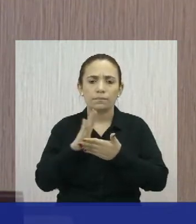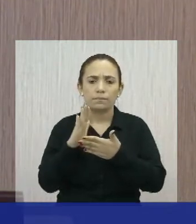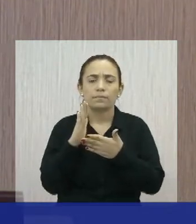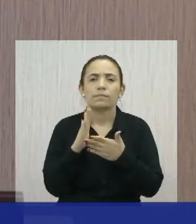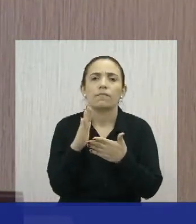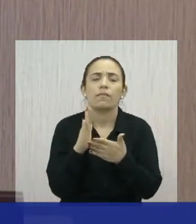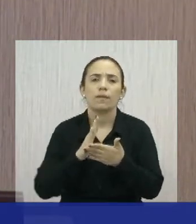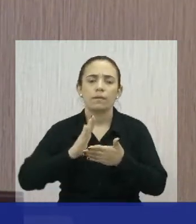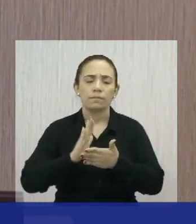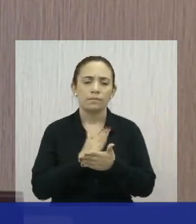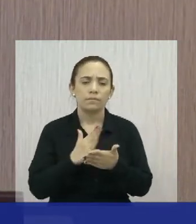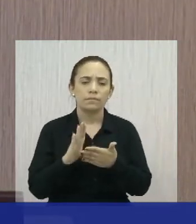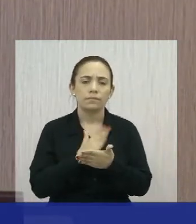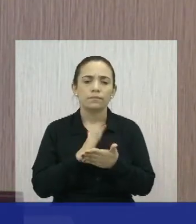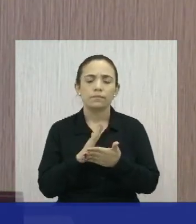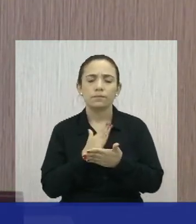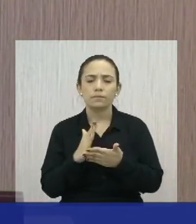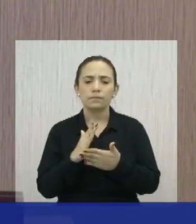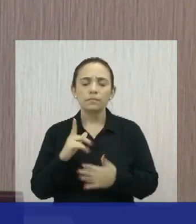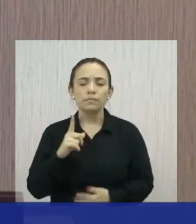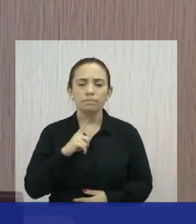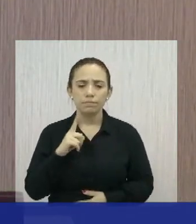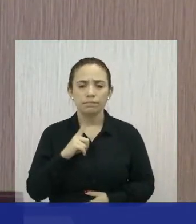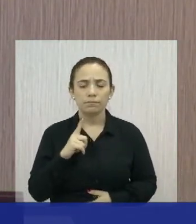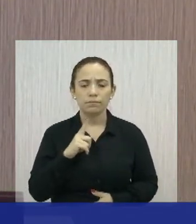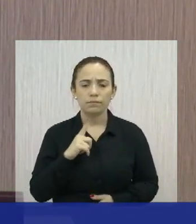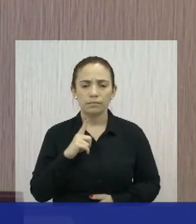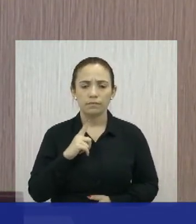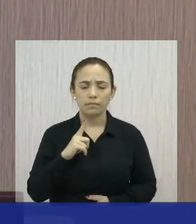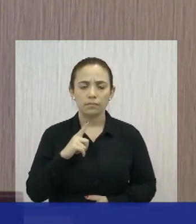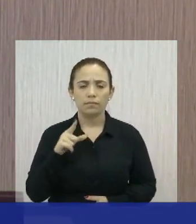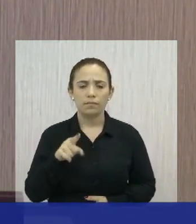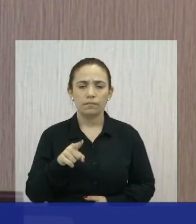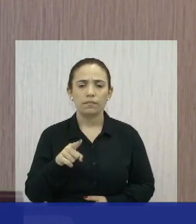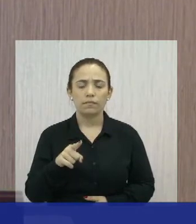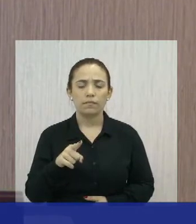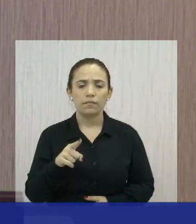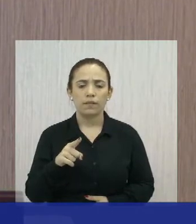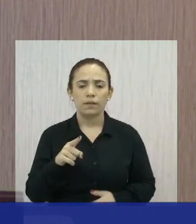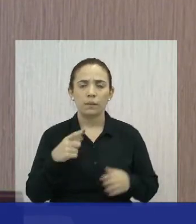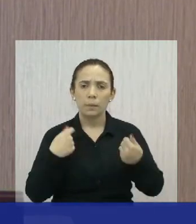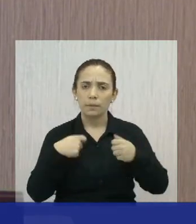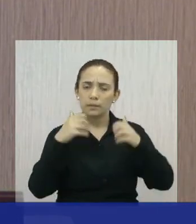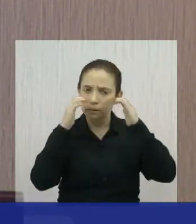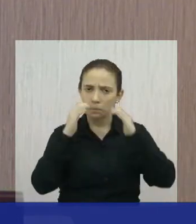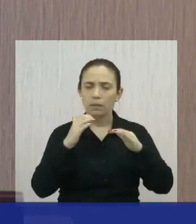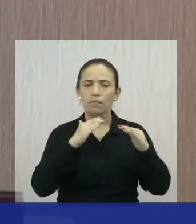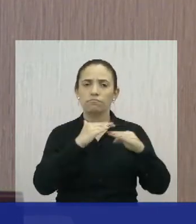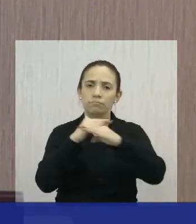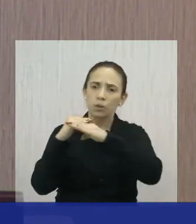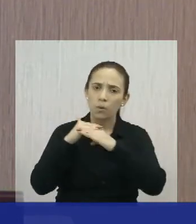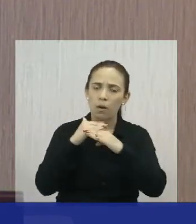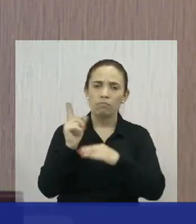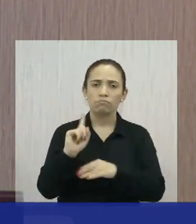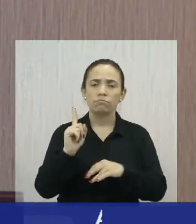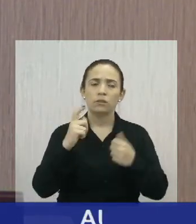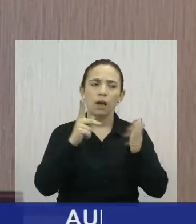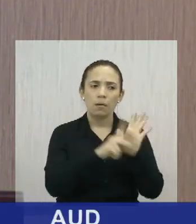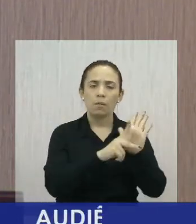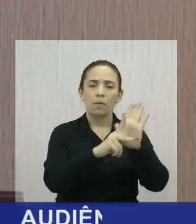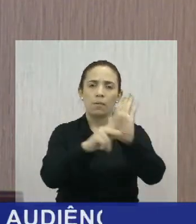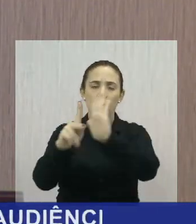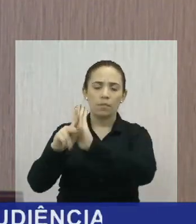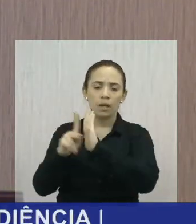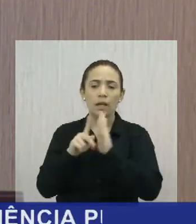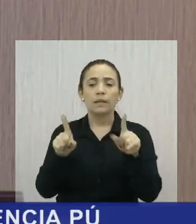bem diferentes das nossas e se submetem, né, nesse processo de isonomia que seja realmente respeitado. E queria relembrar